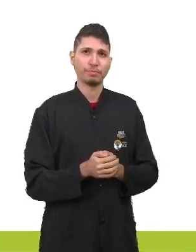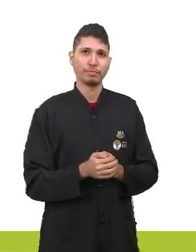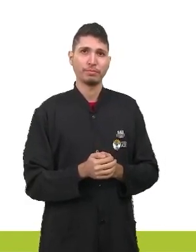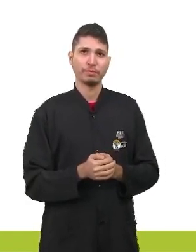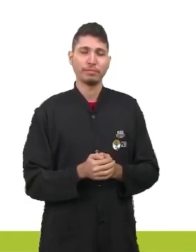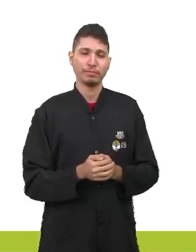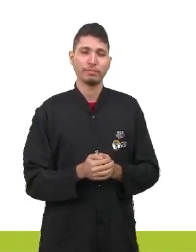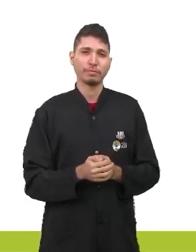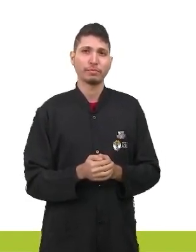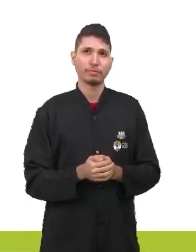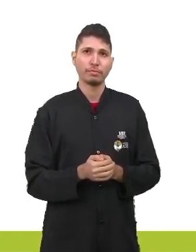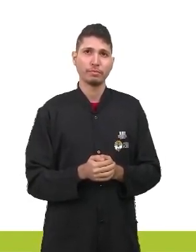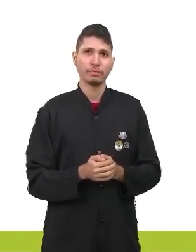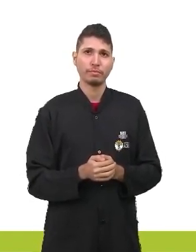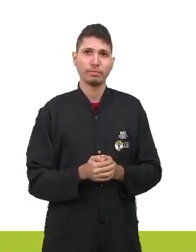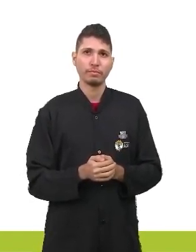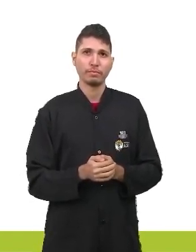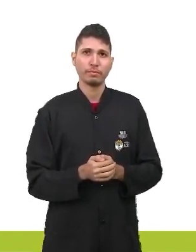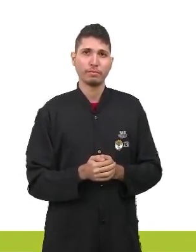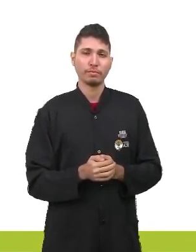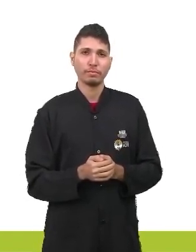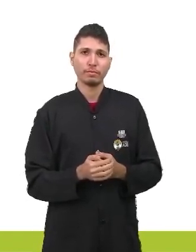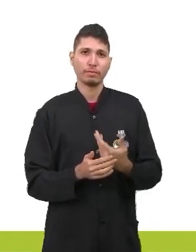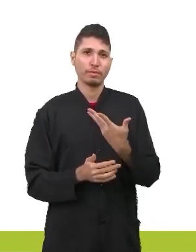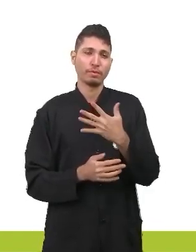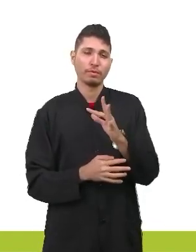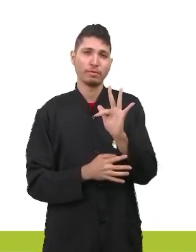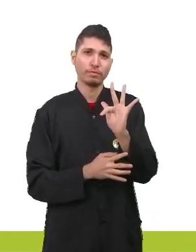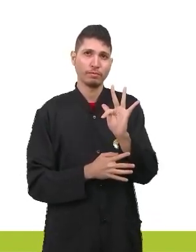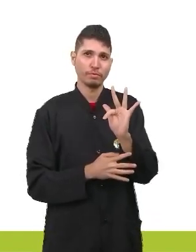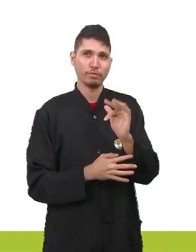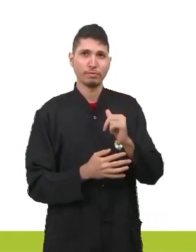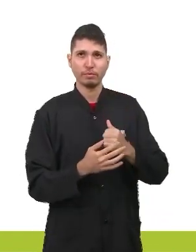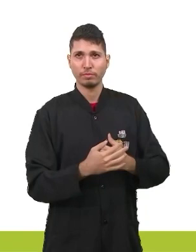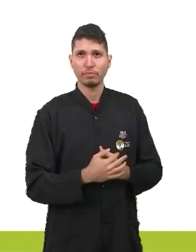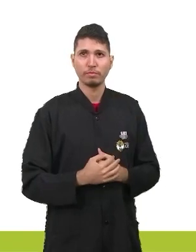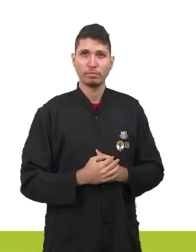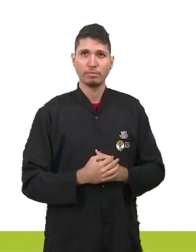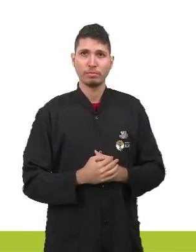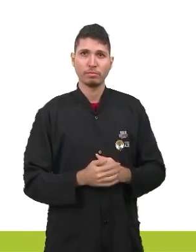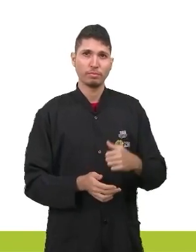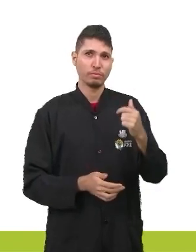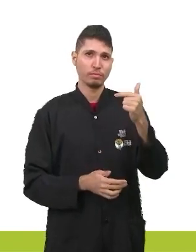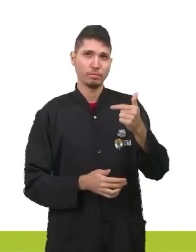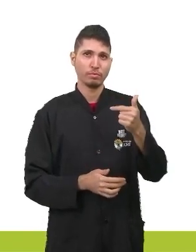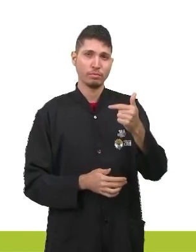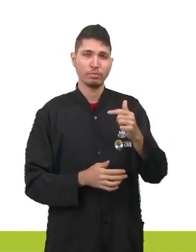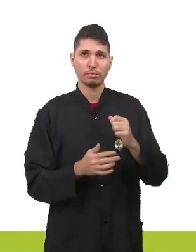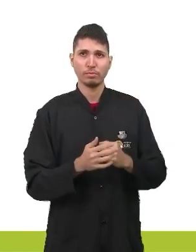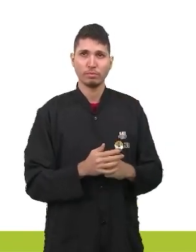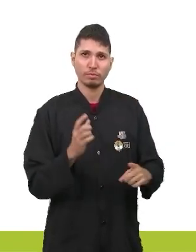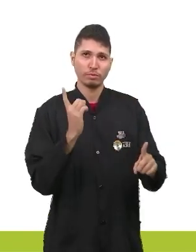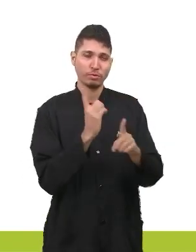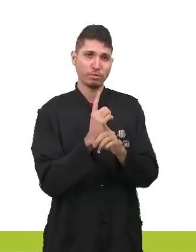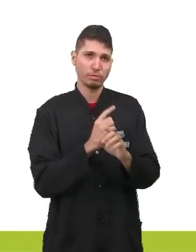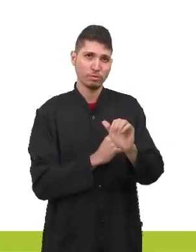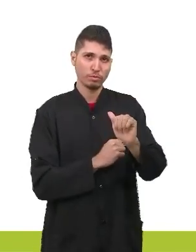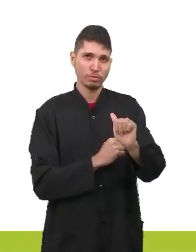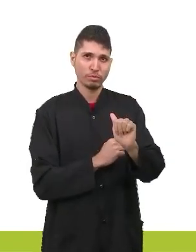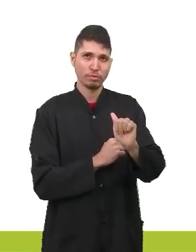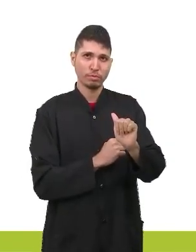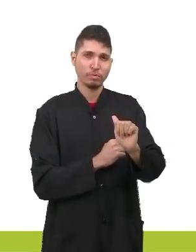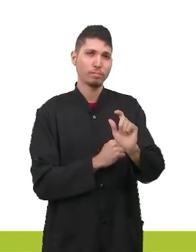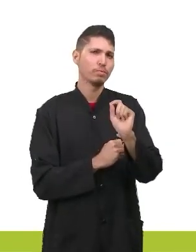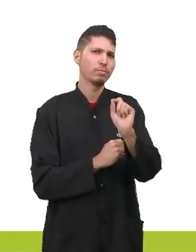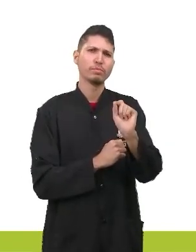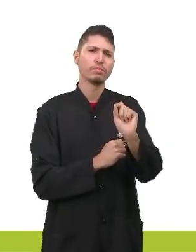lá. Identificação. A gente tem aqui as funções. A primeira funçãozinha completa do segundo grau. Você vai identificar os valores de A. Professor, quem é